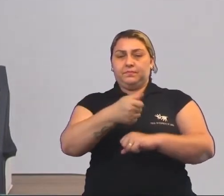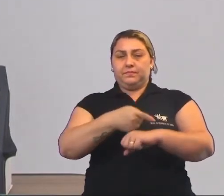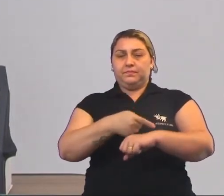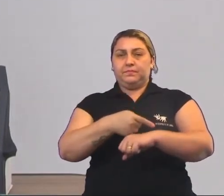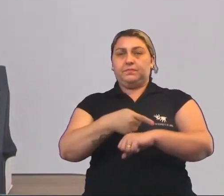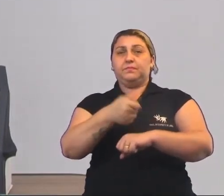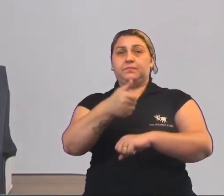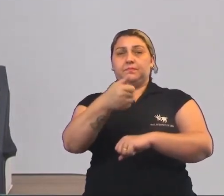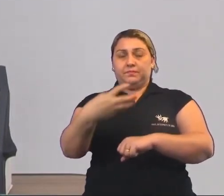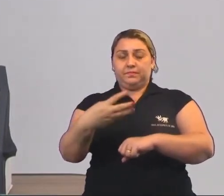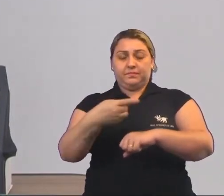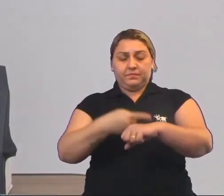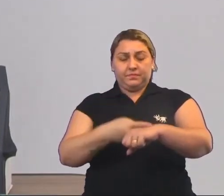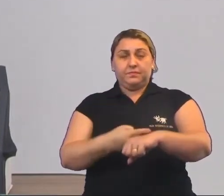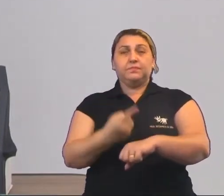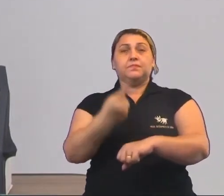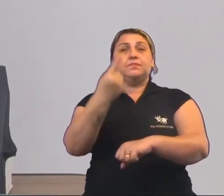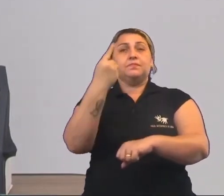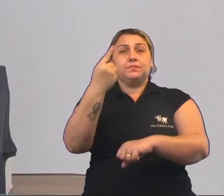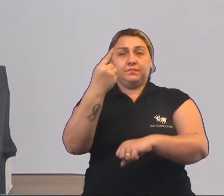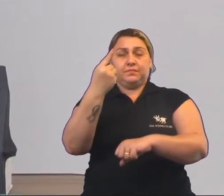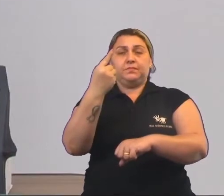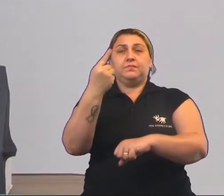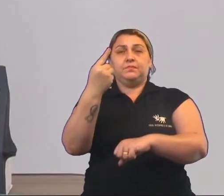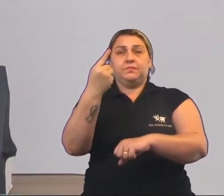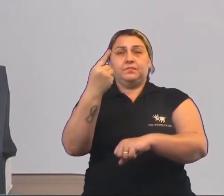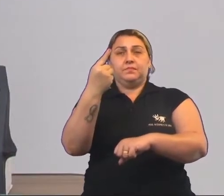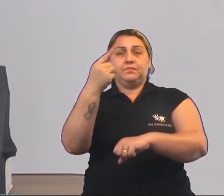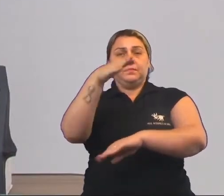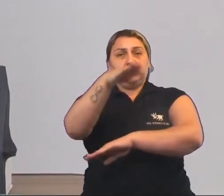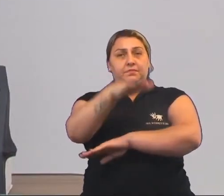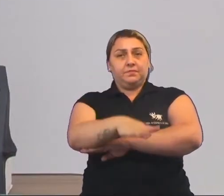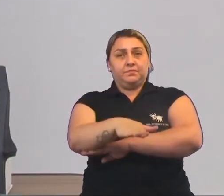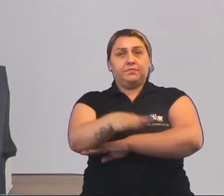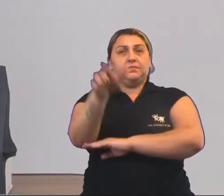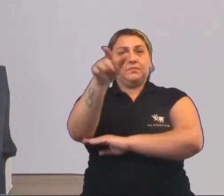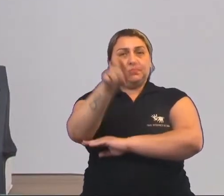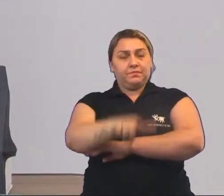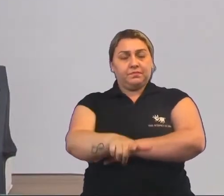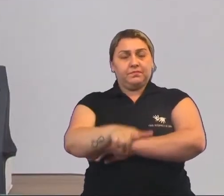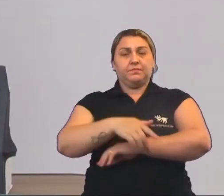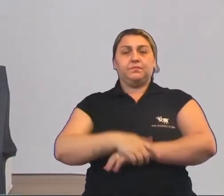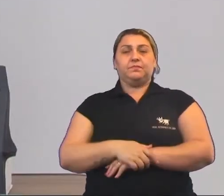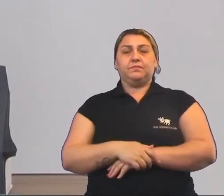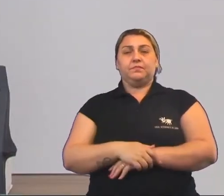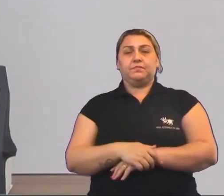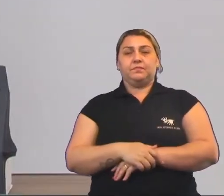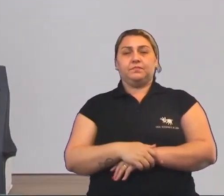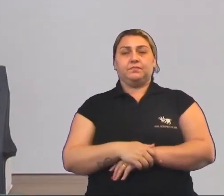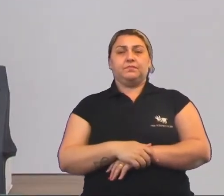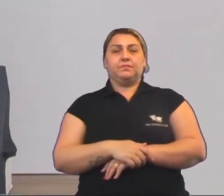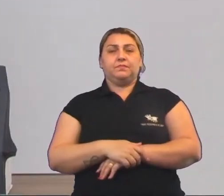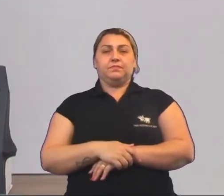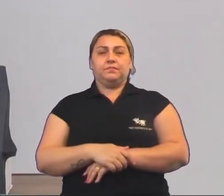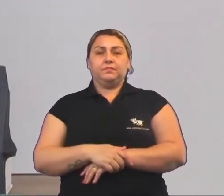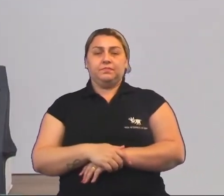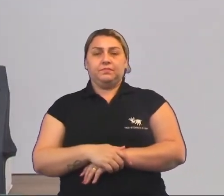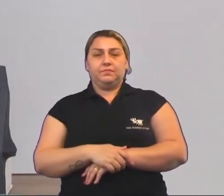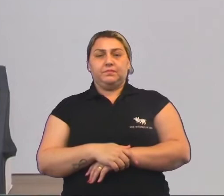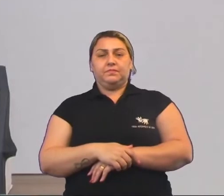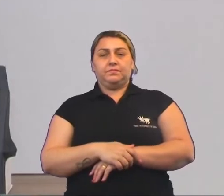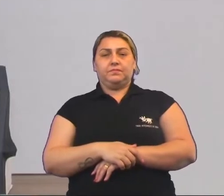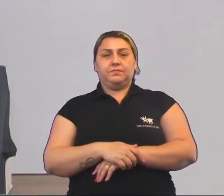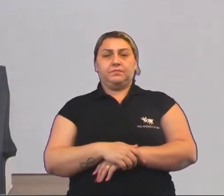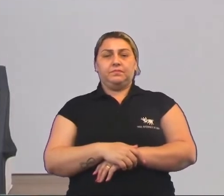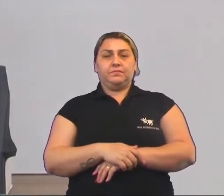12, 13. Então, ela vai verificar a temperatura novamente às 13 horas, ou seja, 1 hora da